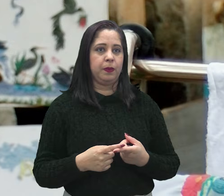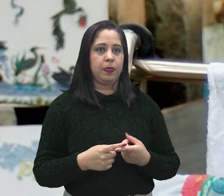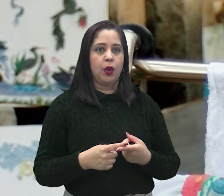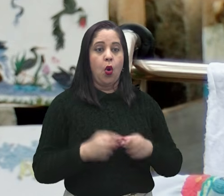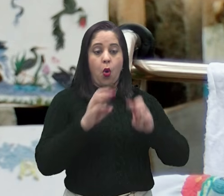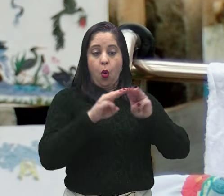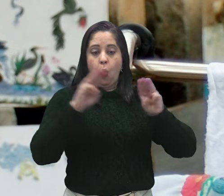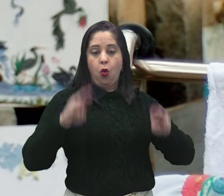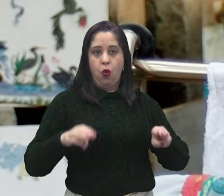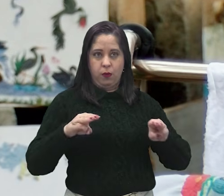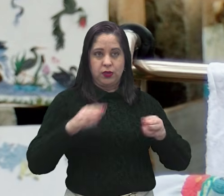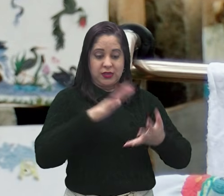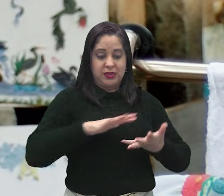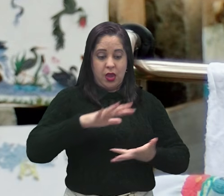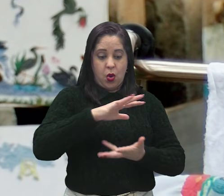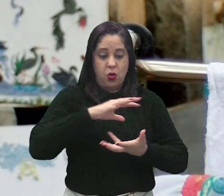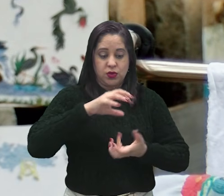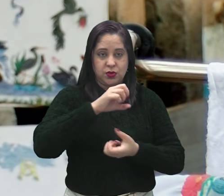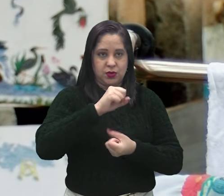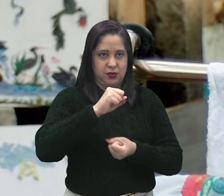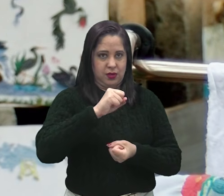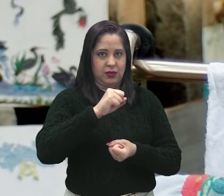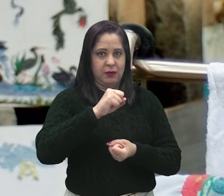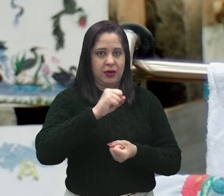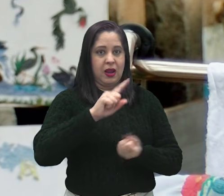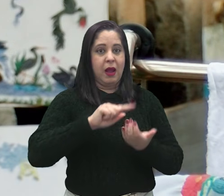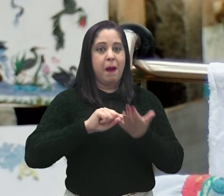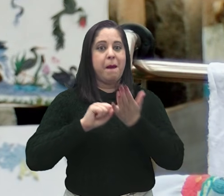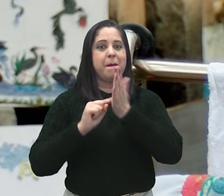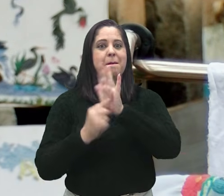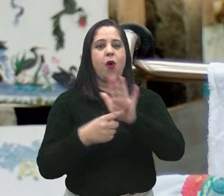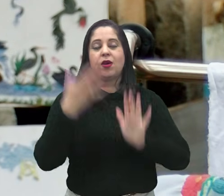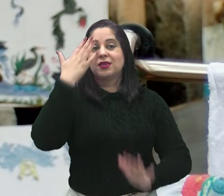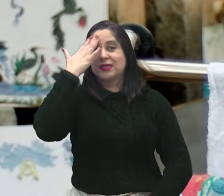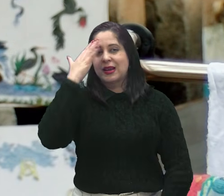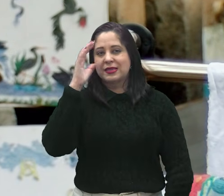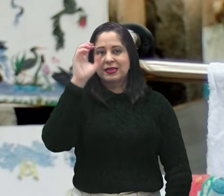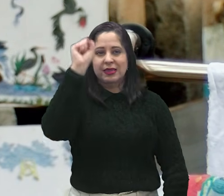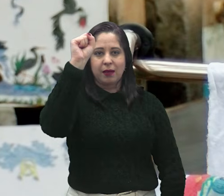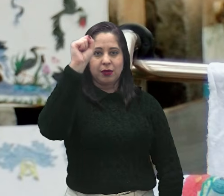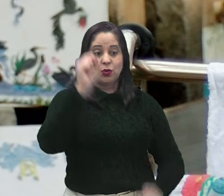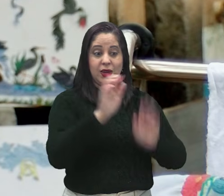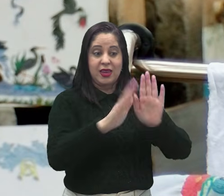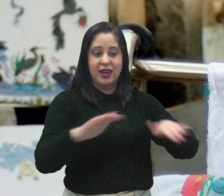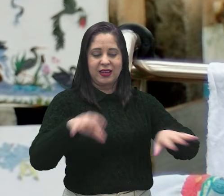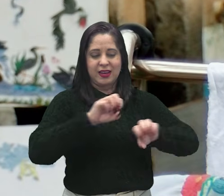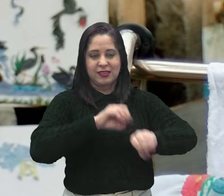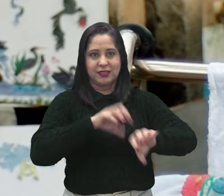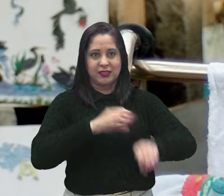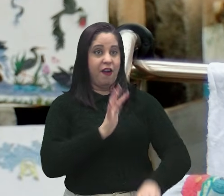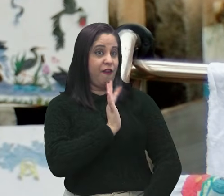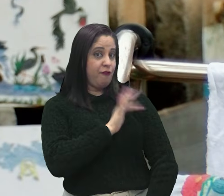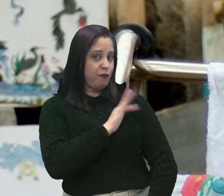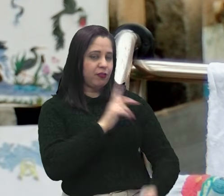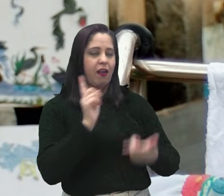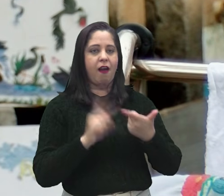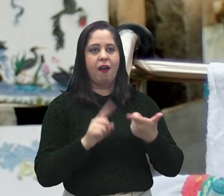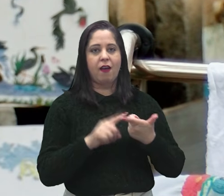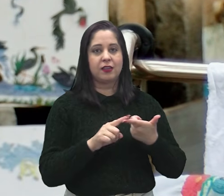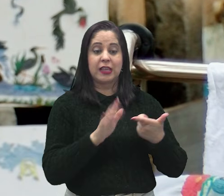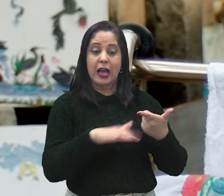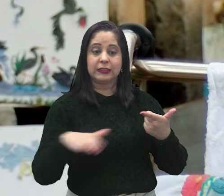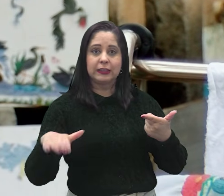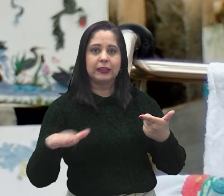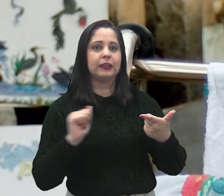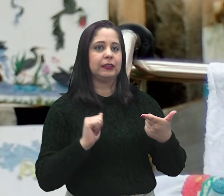trazendo uma sabedoria para as crianças de hoje, as crianças da Fundasa, os netos